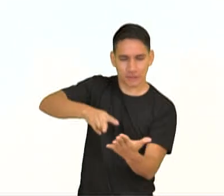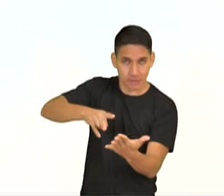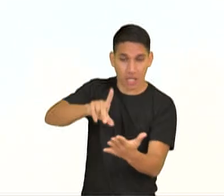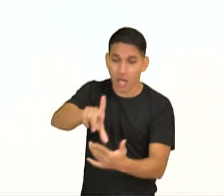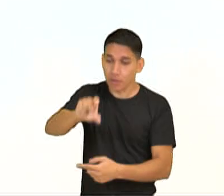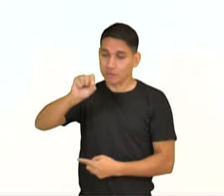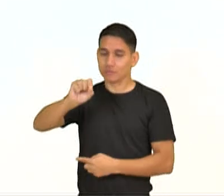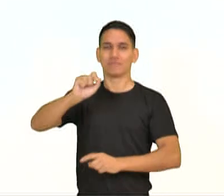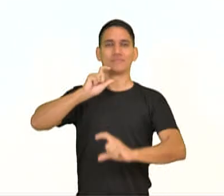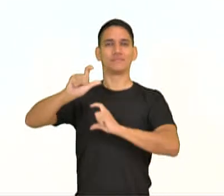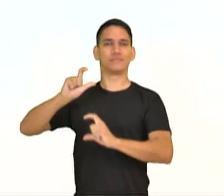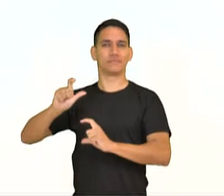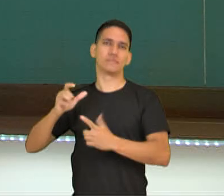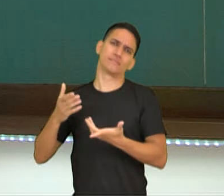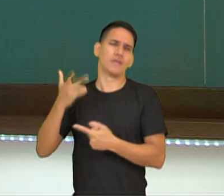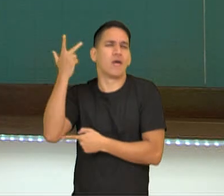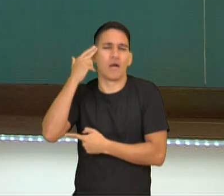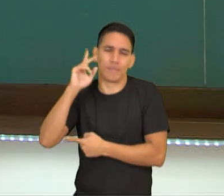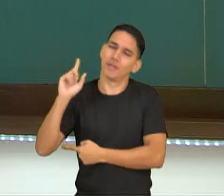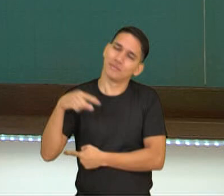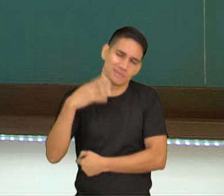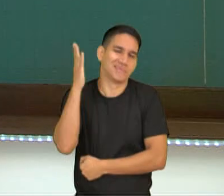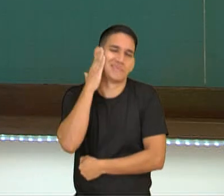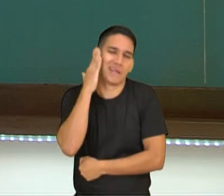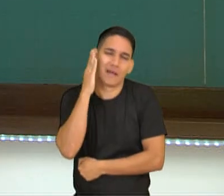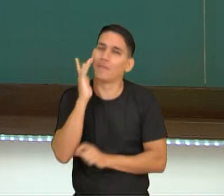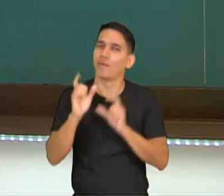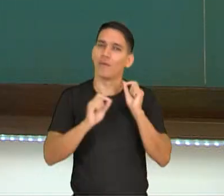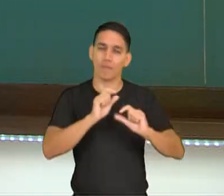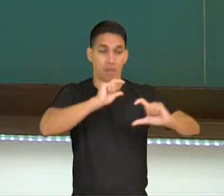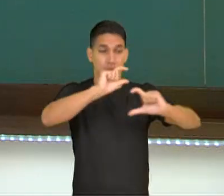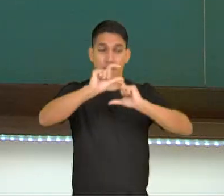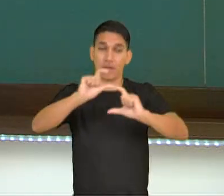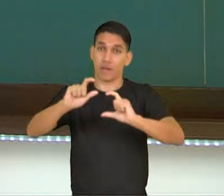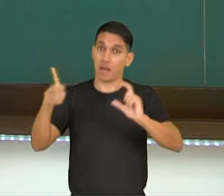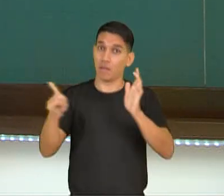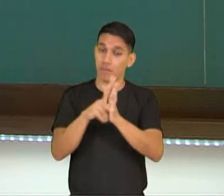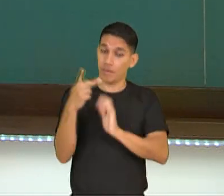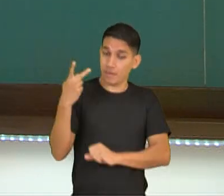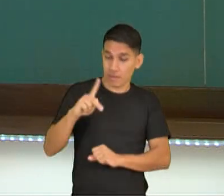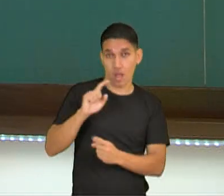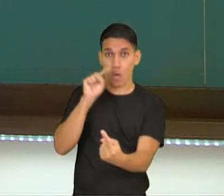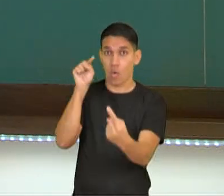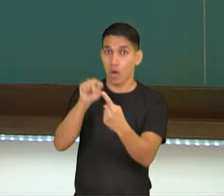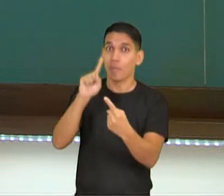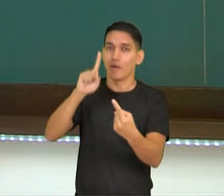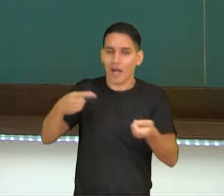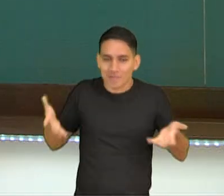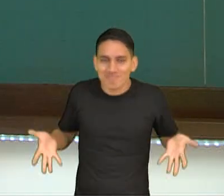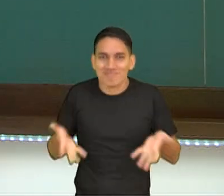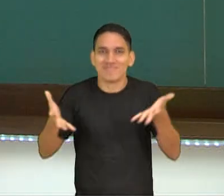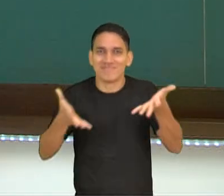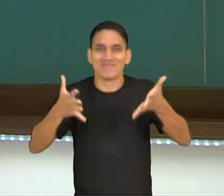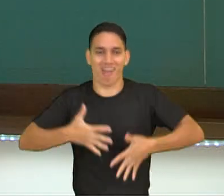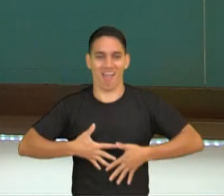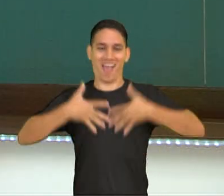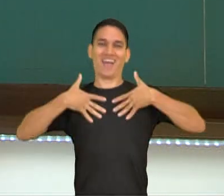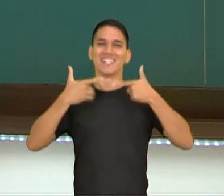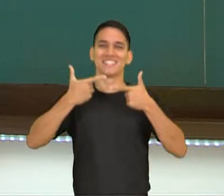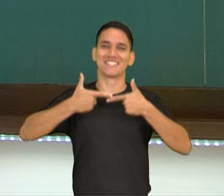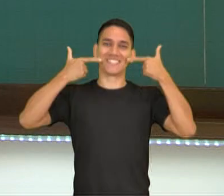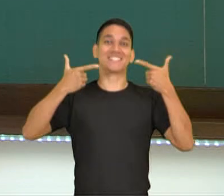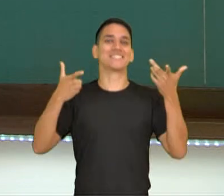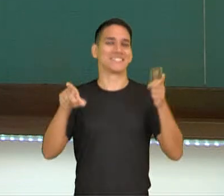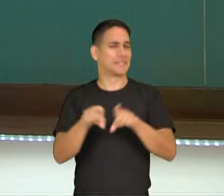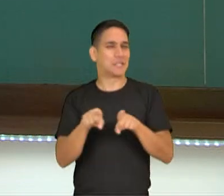quadrinhos? Geralmente a gente sabe que as histórias em quadrinhos, elas têm por objetivo causar o humor, provocar o